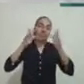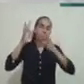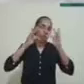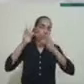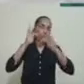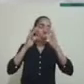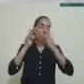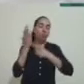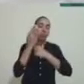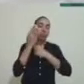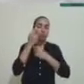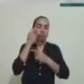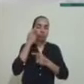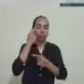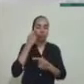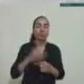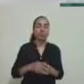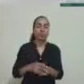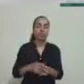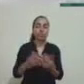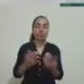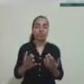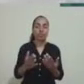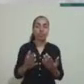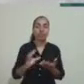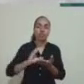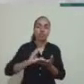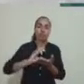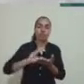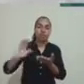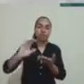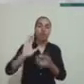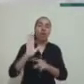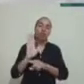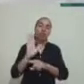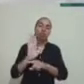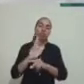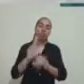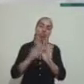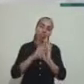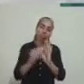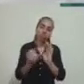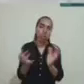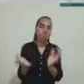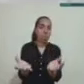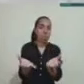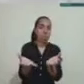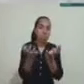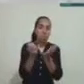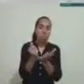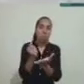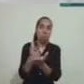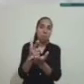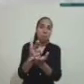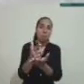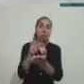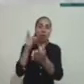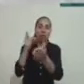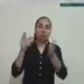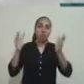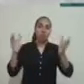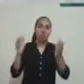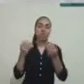ajudarmos nessa campanha, angariando fundos para que o projeto consiga comprar o aparelho e doe para o nosso